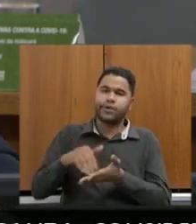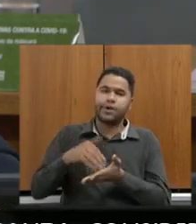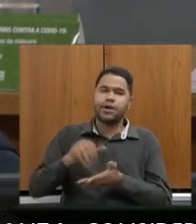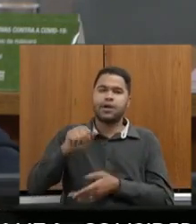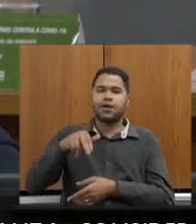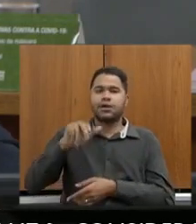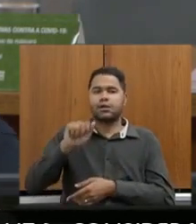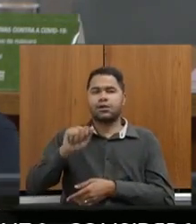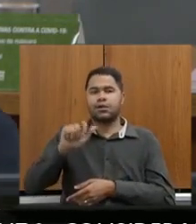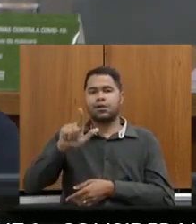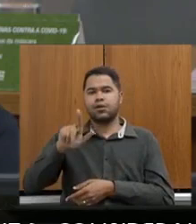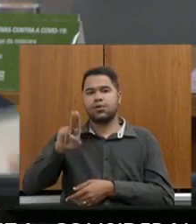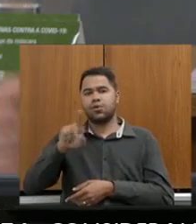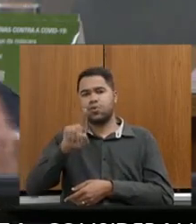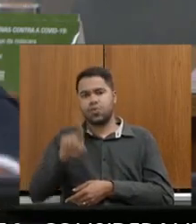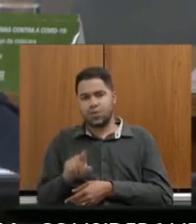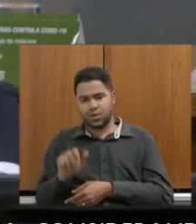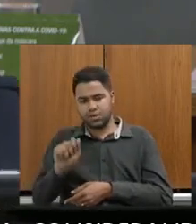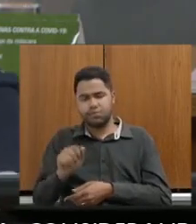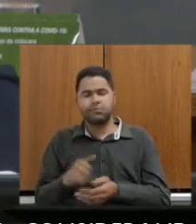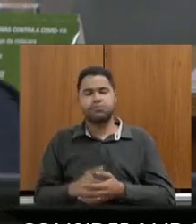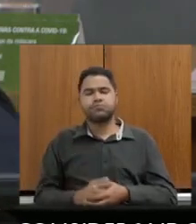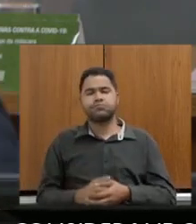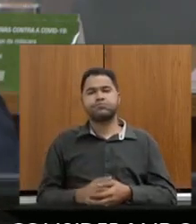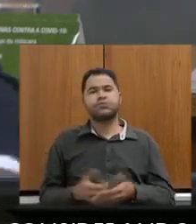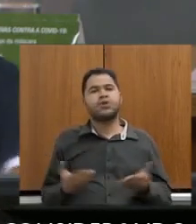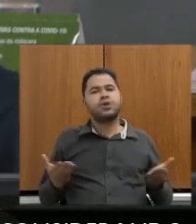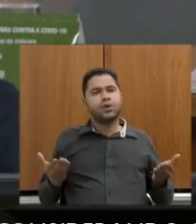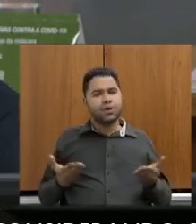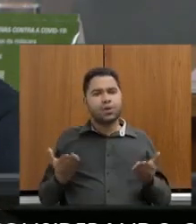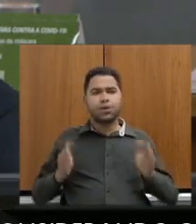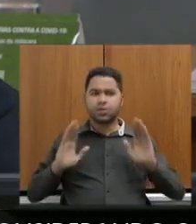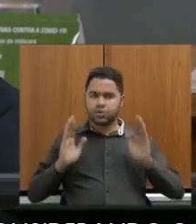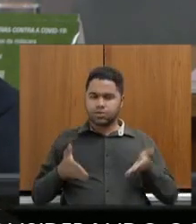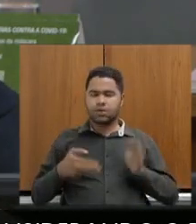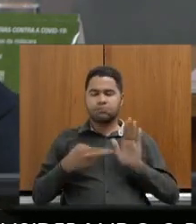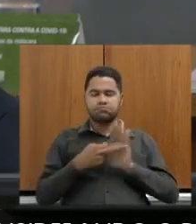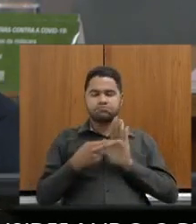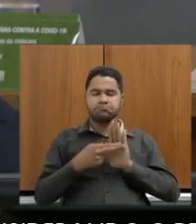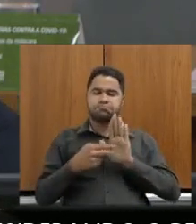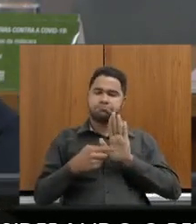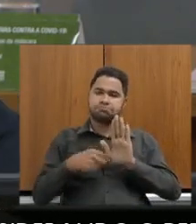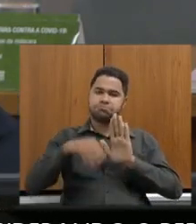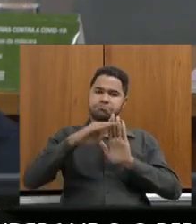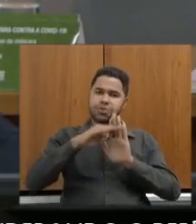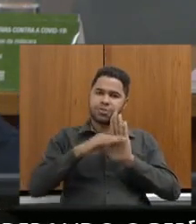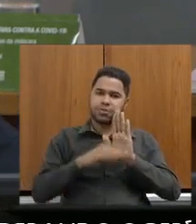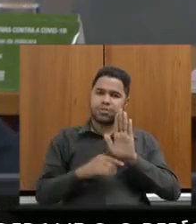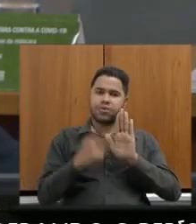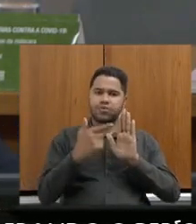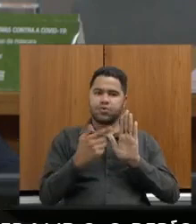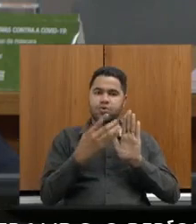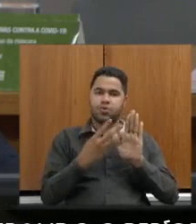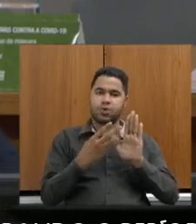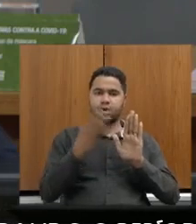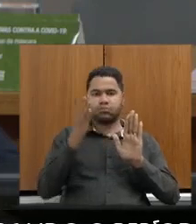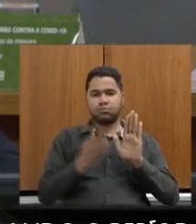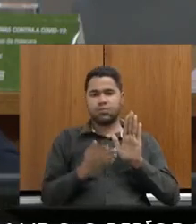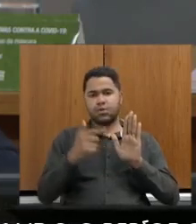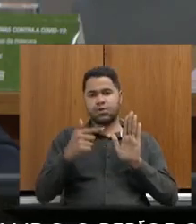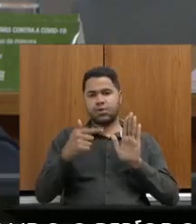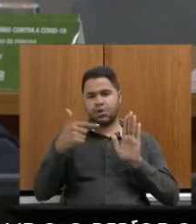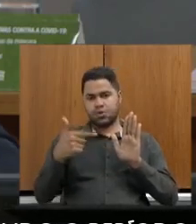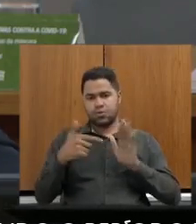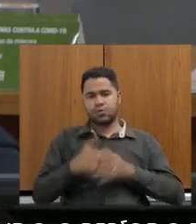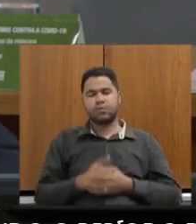conjunto da sejusp e da ceplac então agora já existe uma resolução prevendo a escala 24 por 72 a Esse